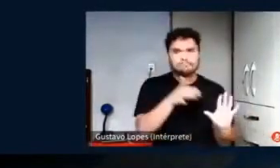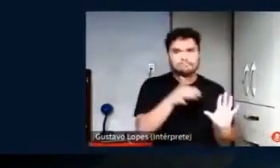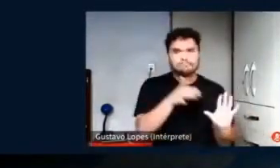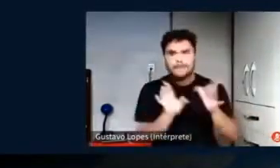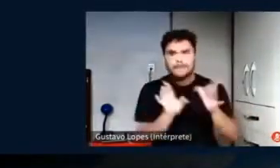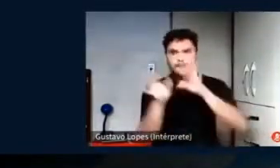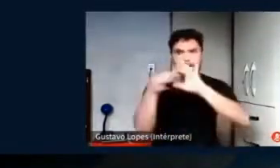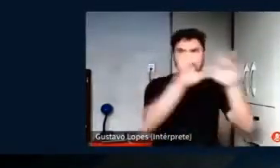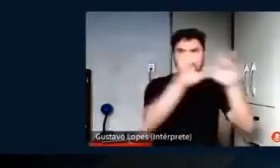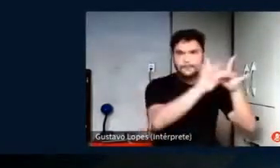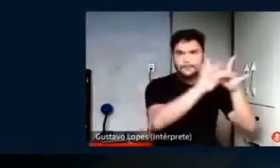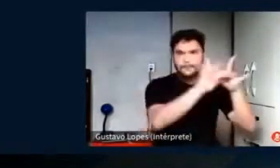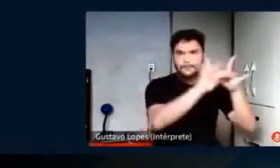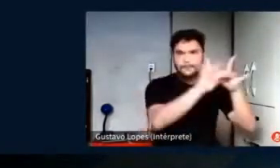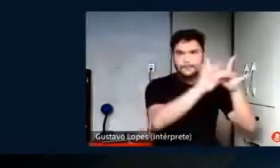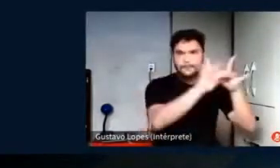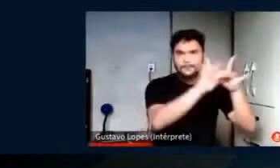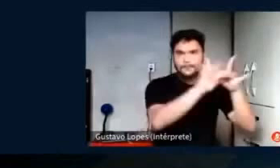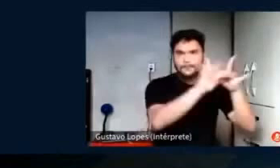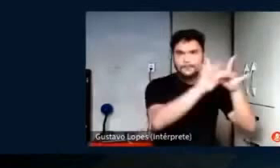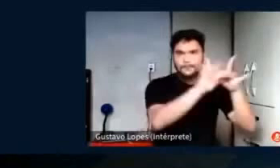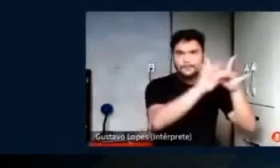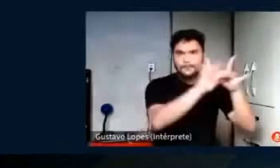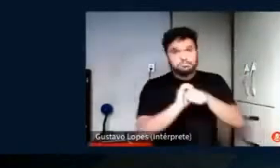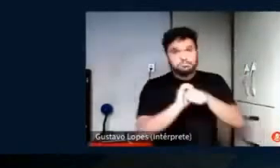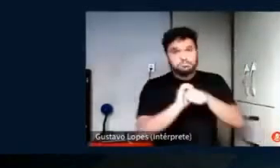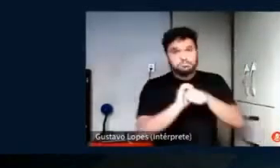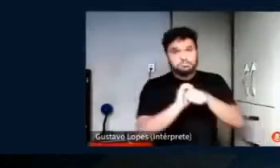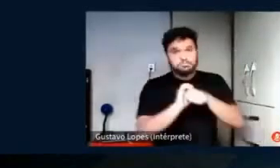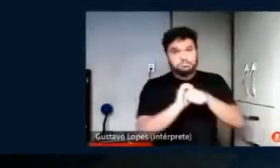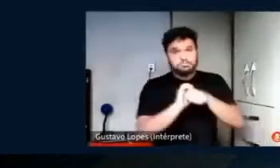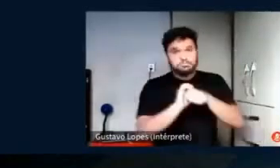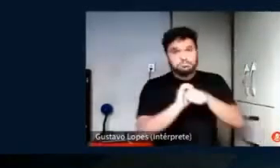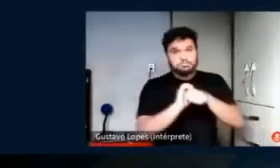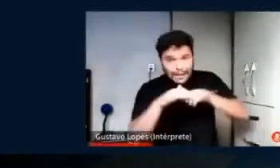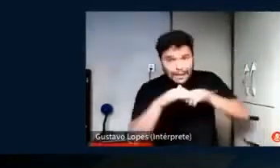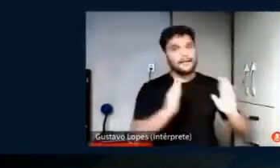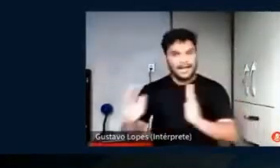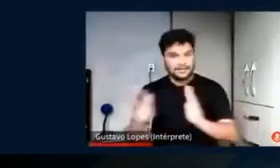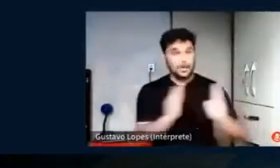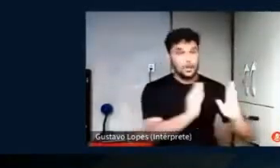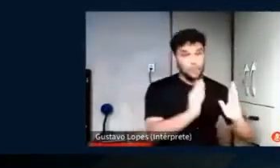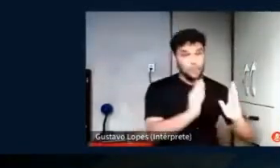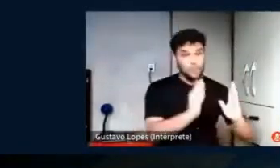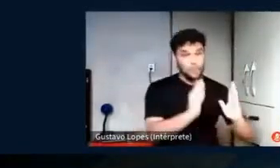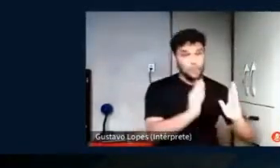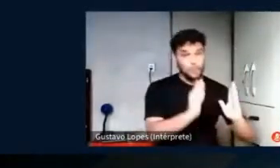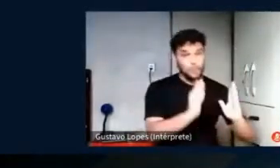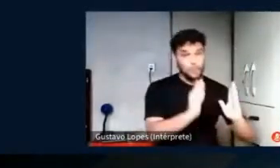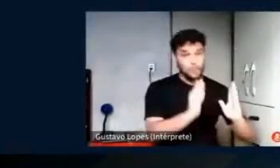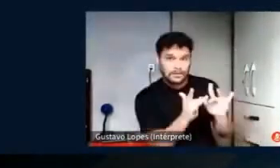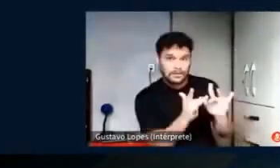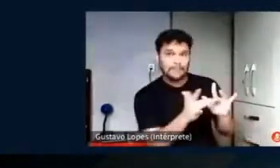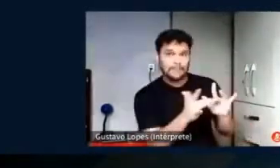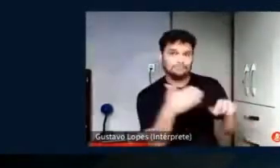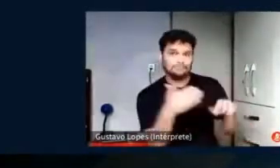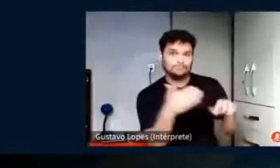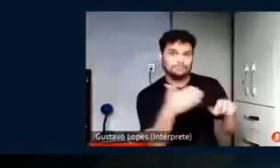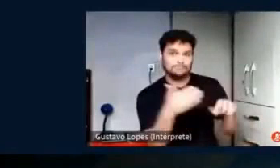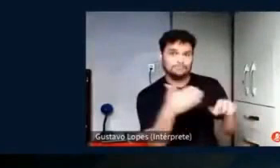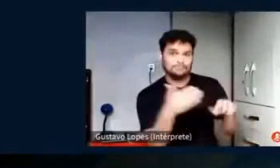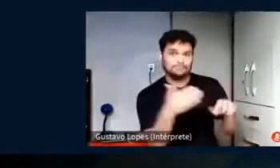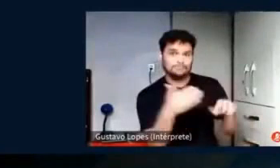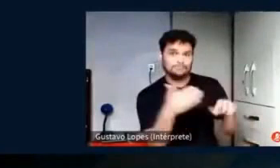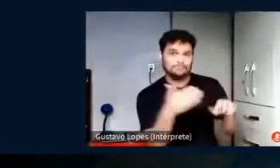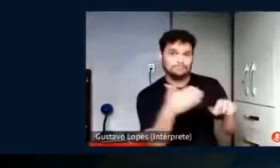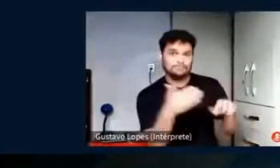nós temos fases, a epidemia tem fases epidêmicas, tem o momento da introdução, tem o momento da transmissão localizada,